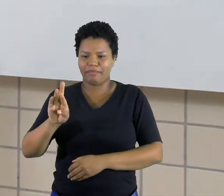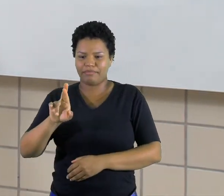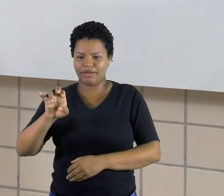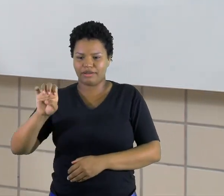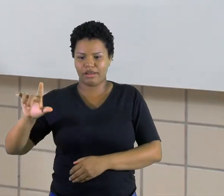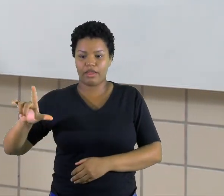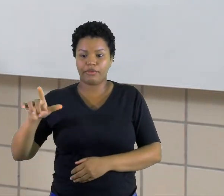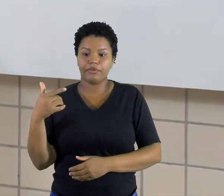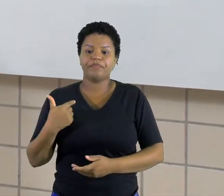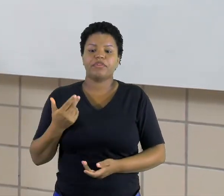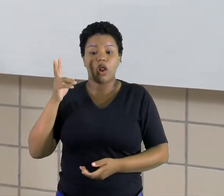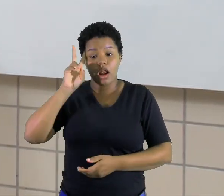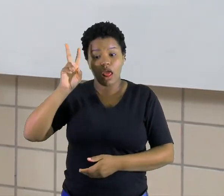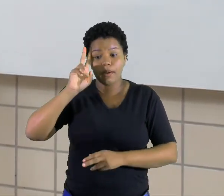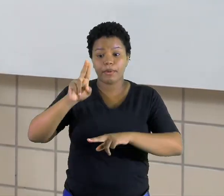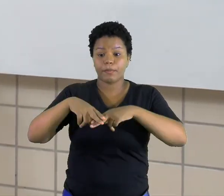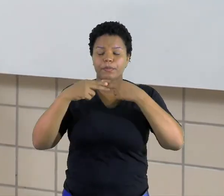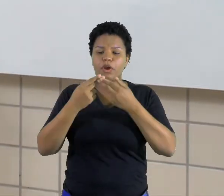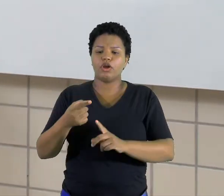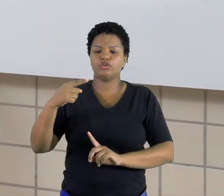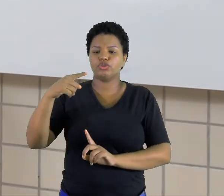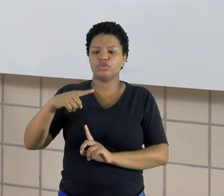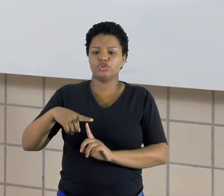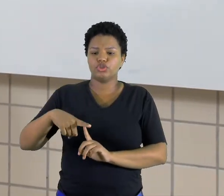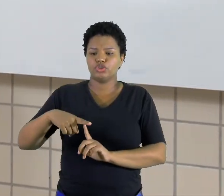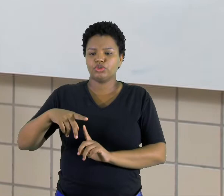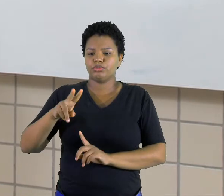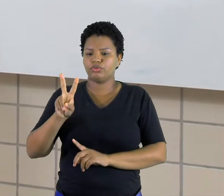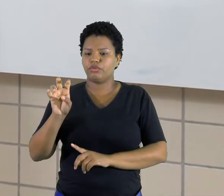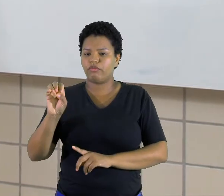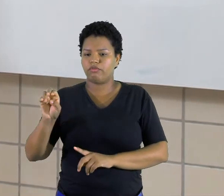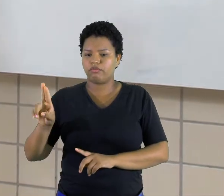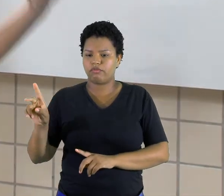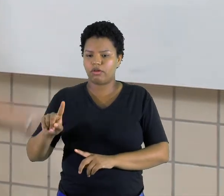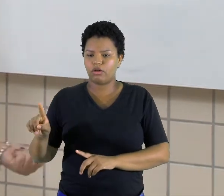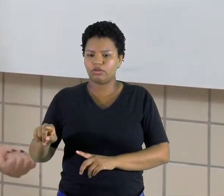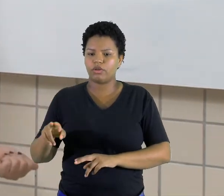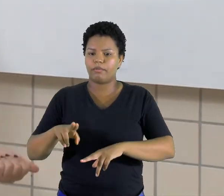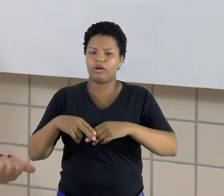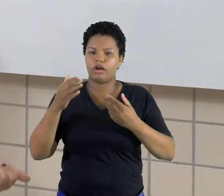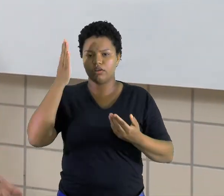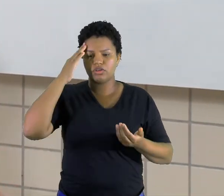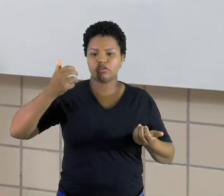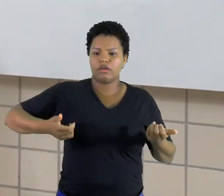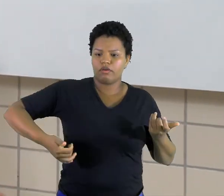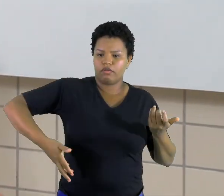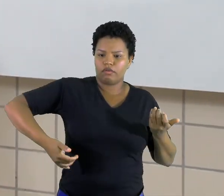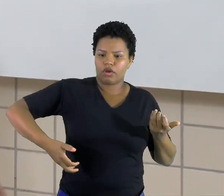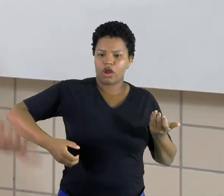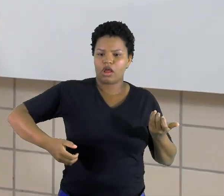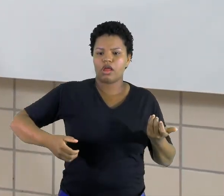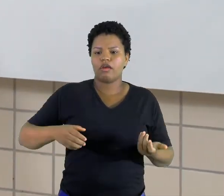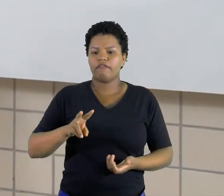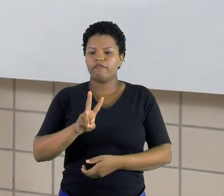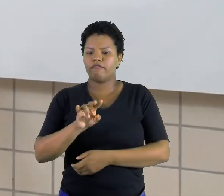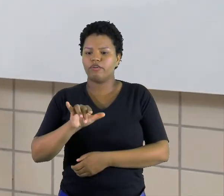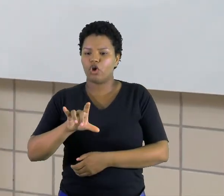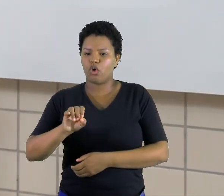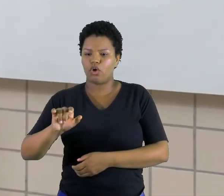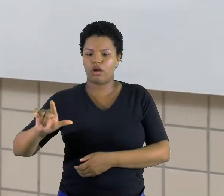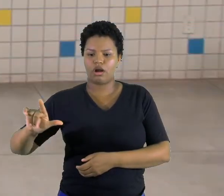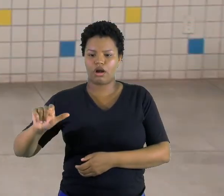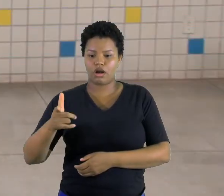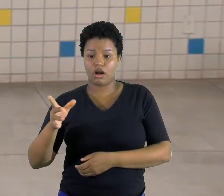gente lembra por causa do timbre de voz. É por isso que eu sei que é um violão tocando em vez de uma guitarra. Dá uma olhada na imagem